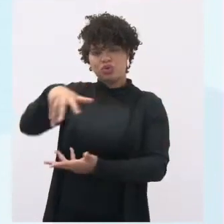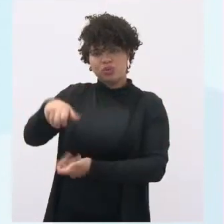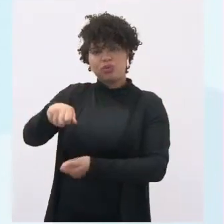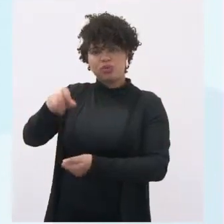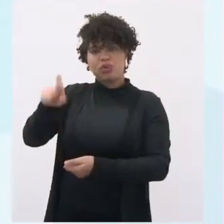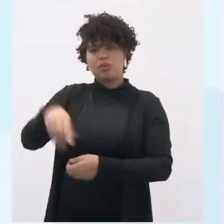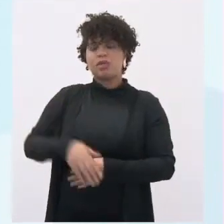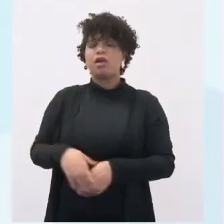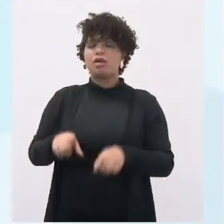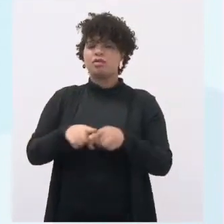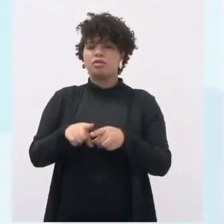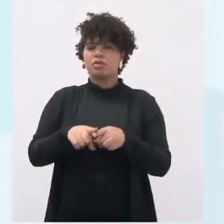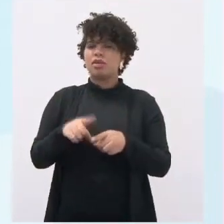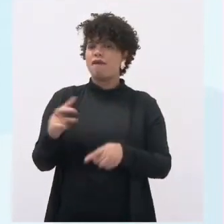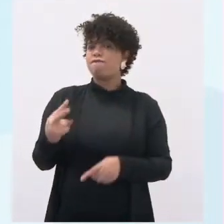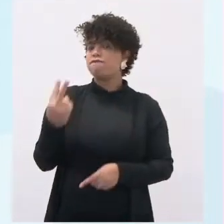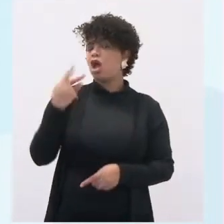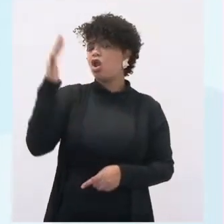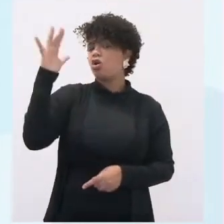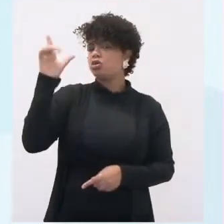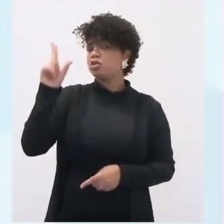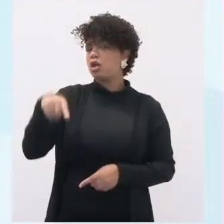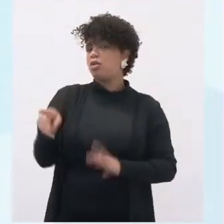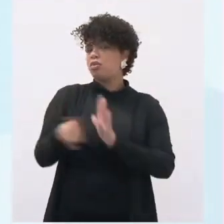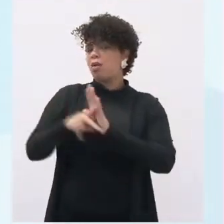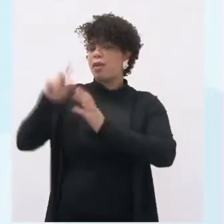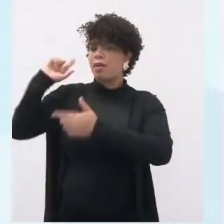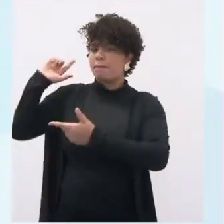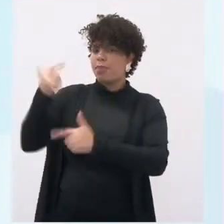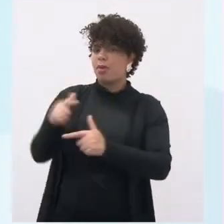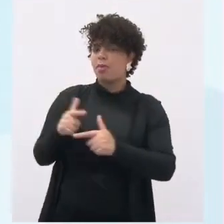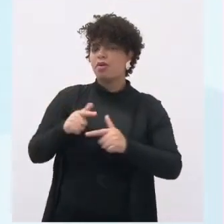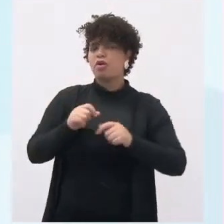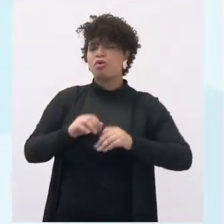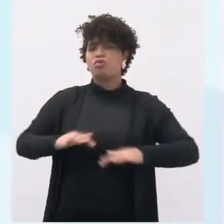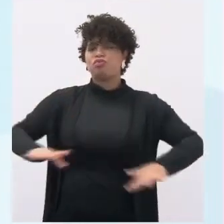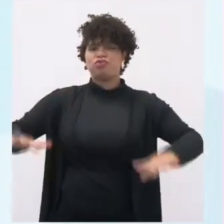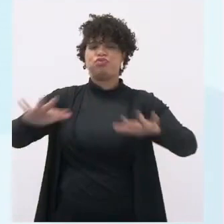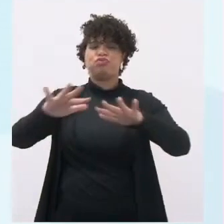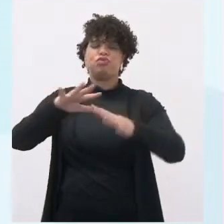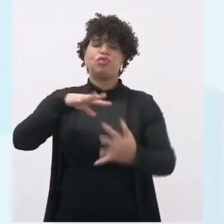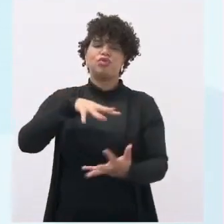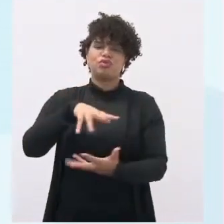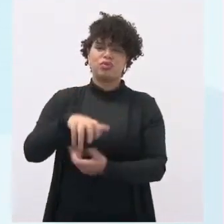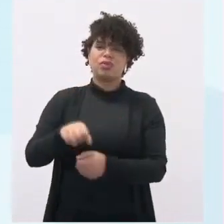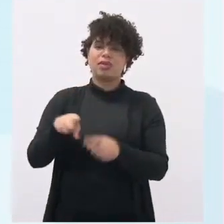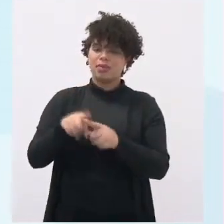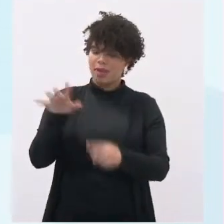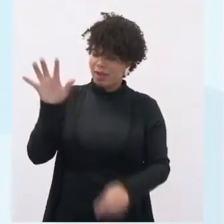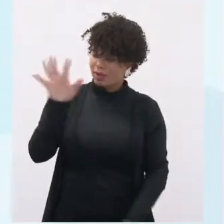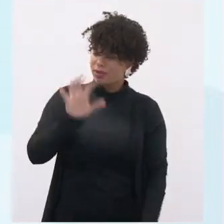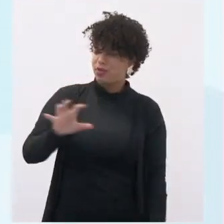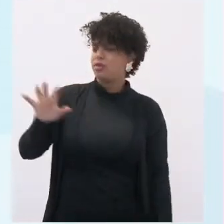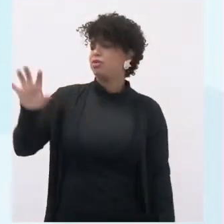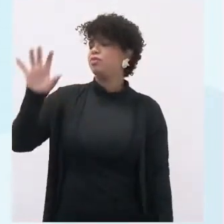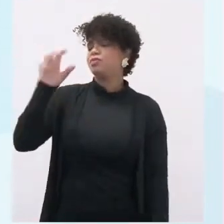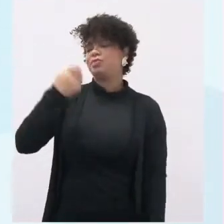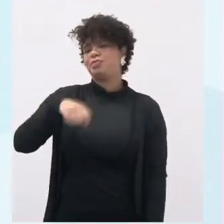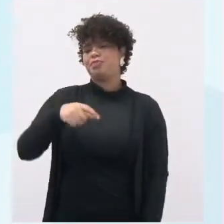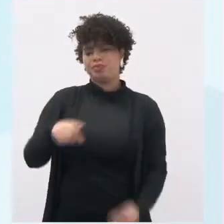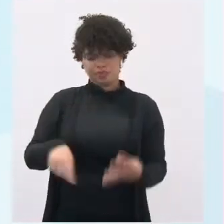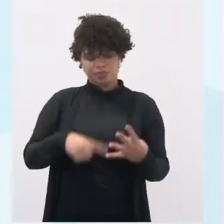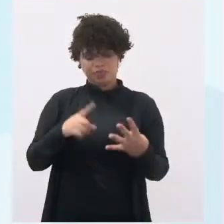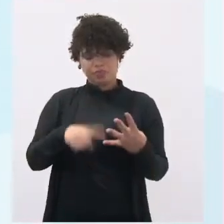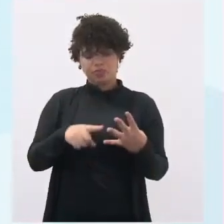assim, valorizar esse arcabouço cultural espalhado pelo mundo e também os regionais, né? E